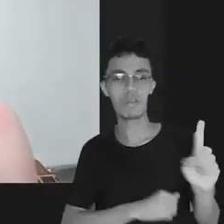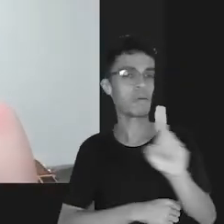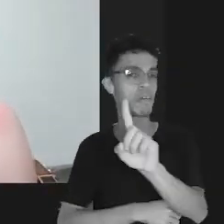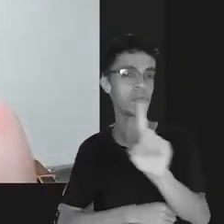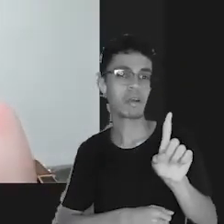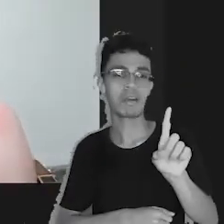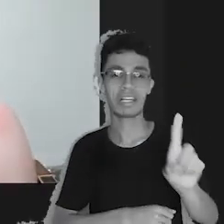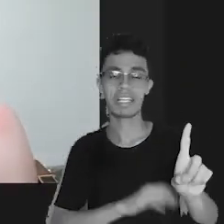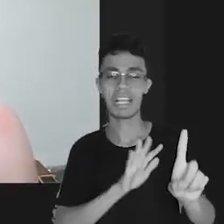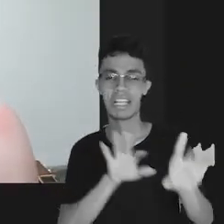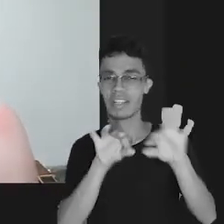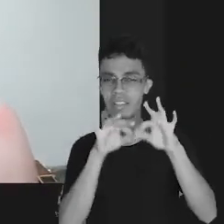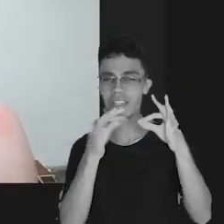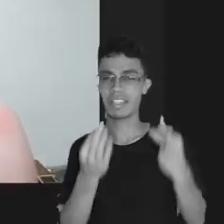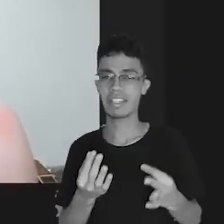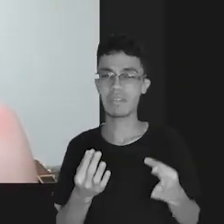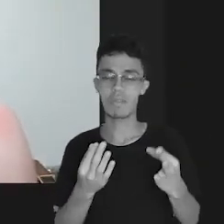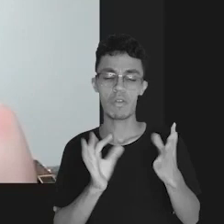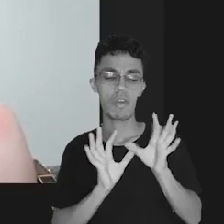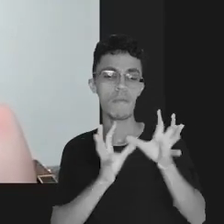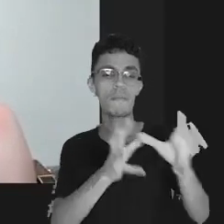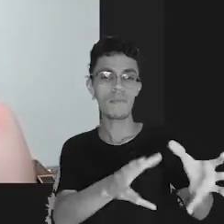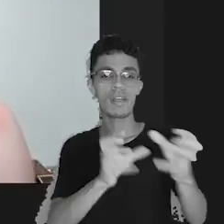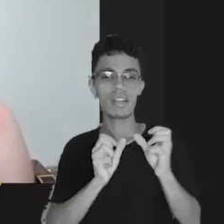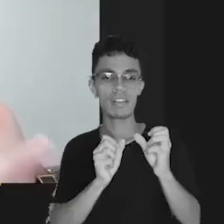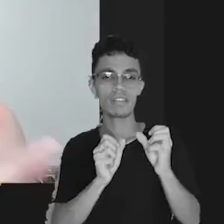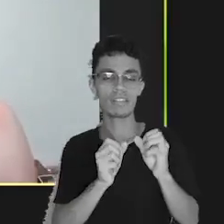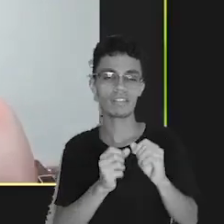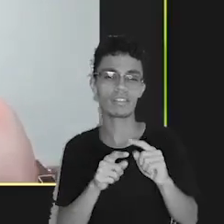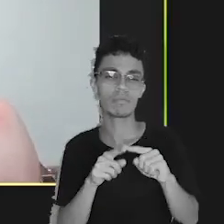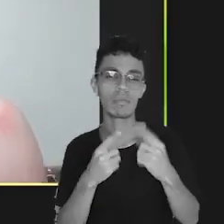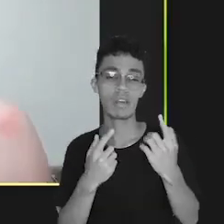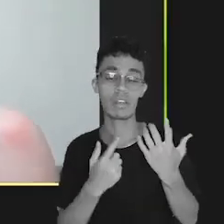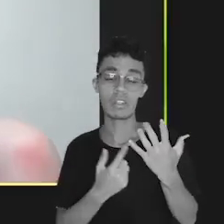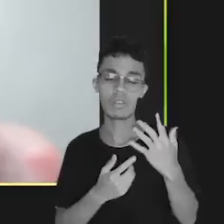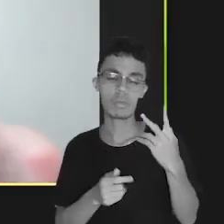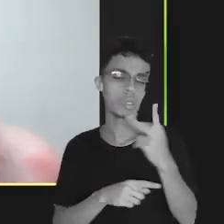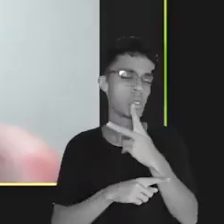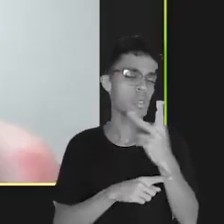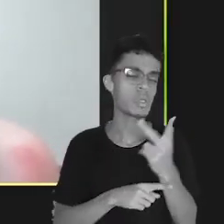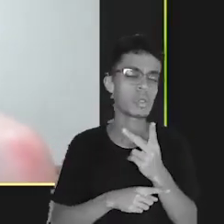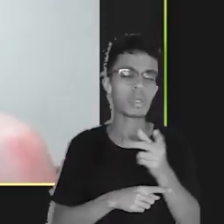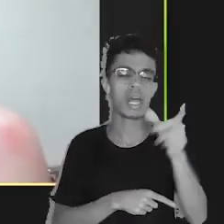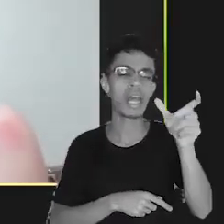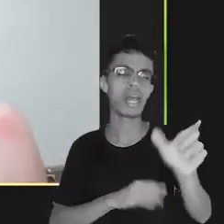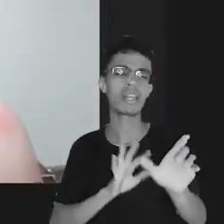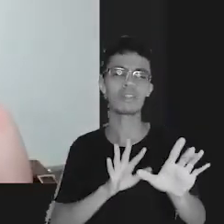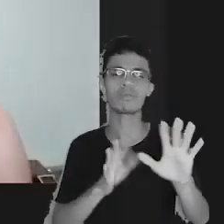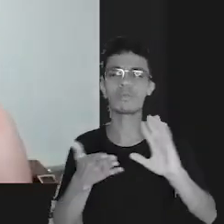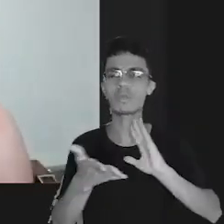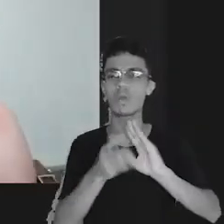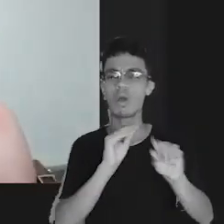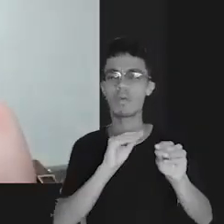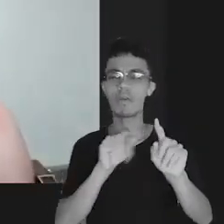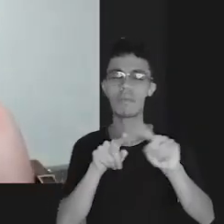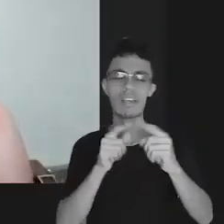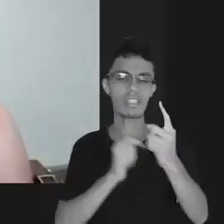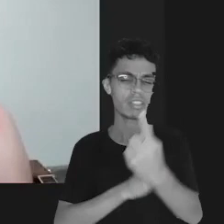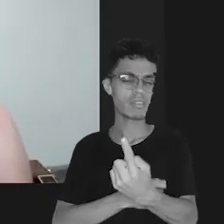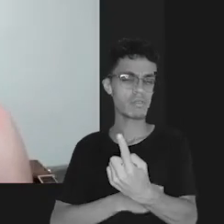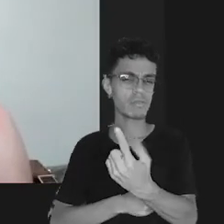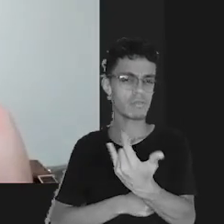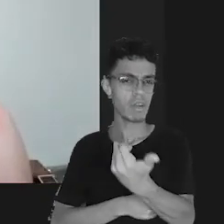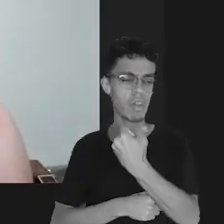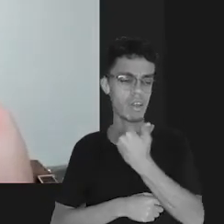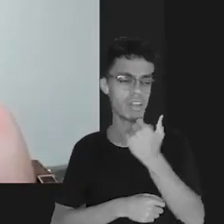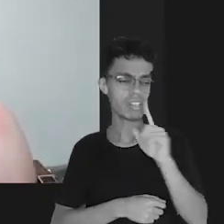Então, é mais simples, buscai-o. Mas quando se o procura, já não está lá. Dizeis que se move de um lado